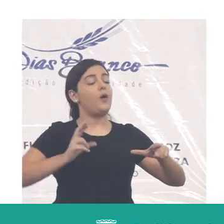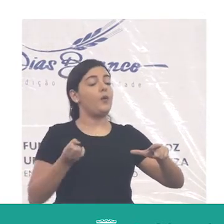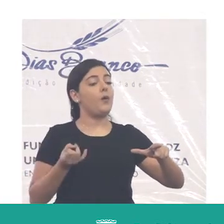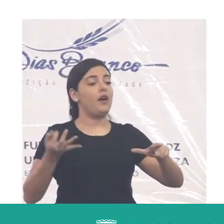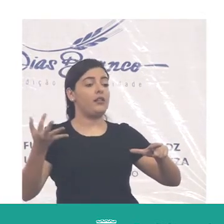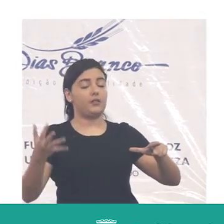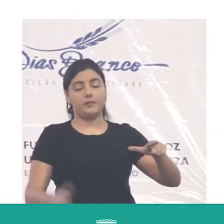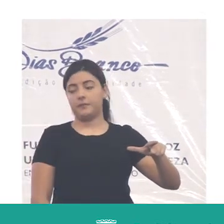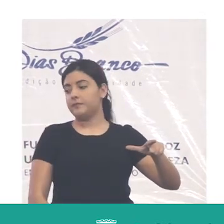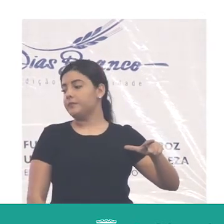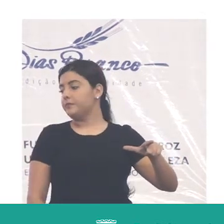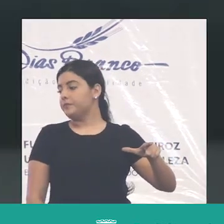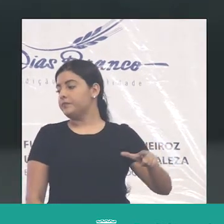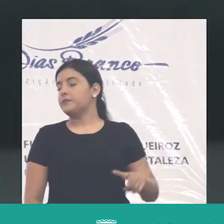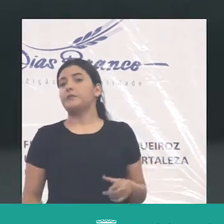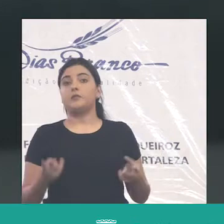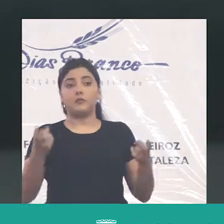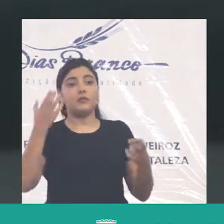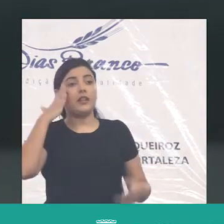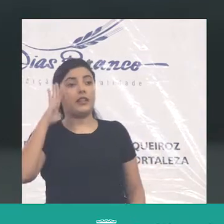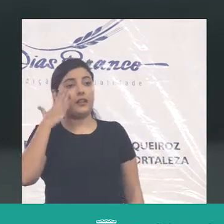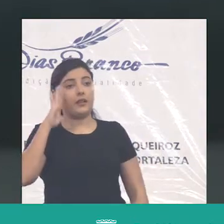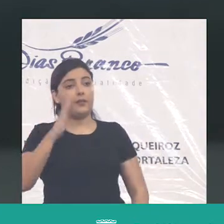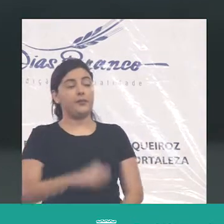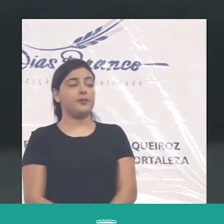chão. Perfeito aí, pessoal?